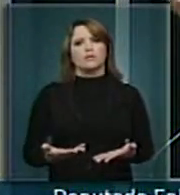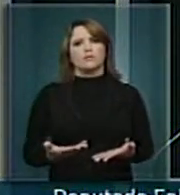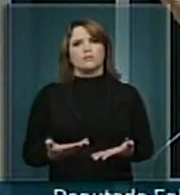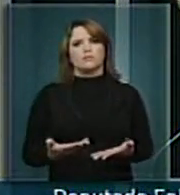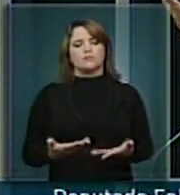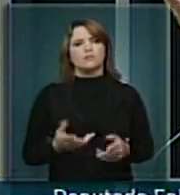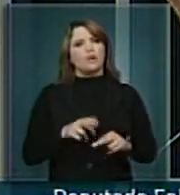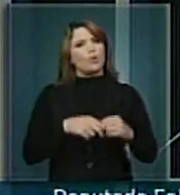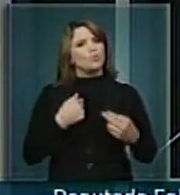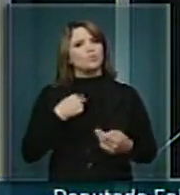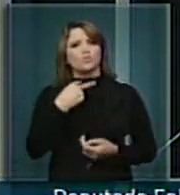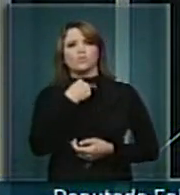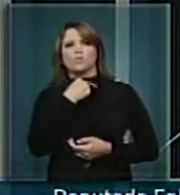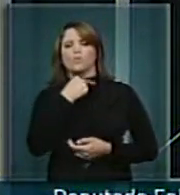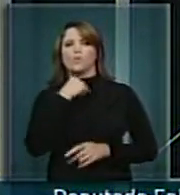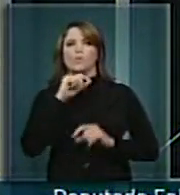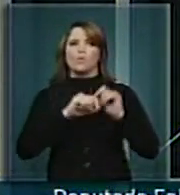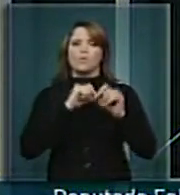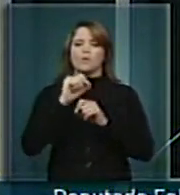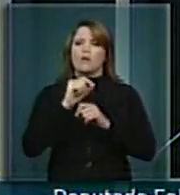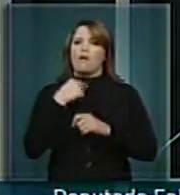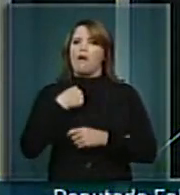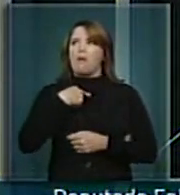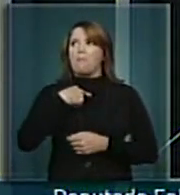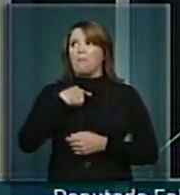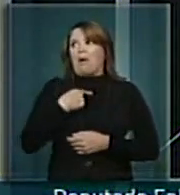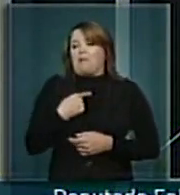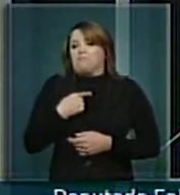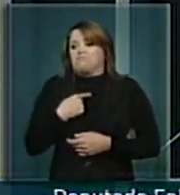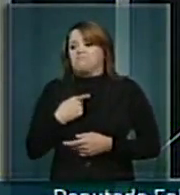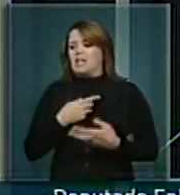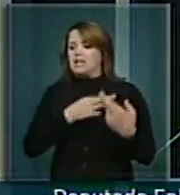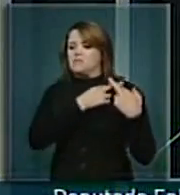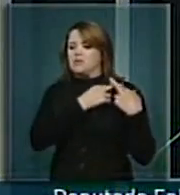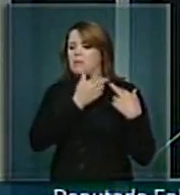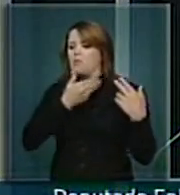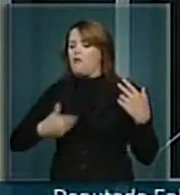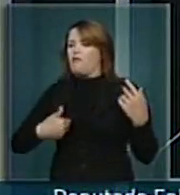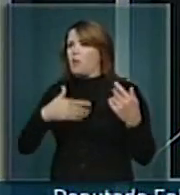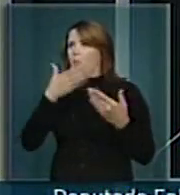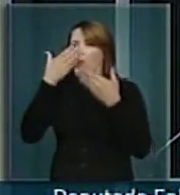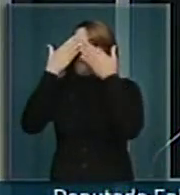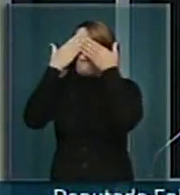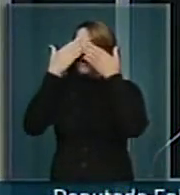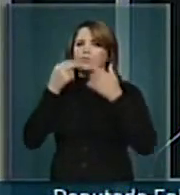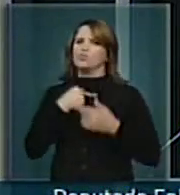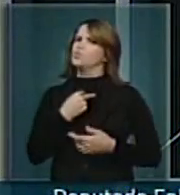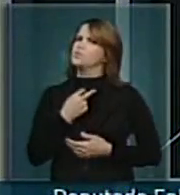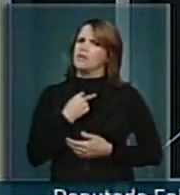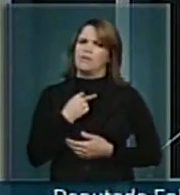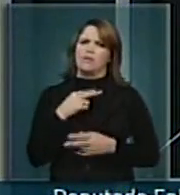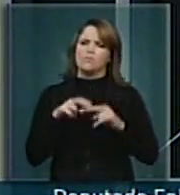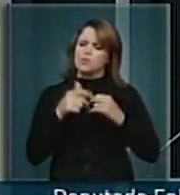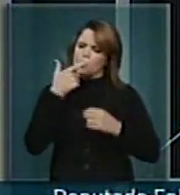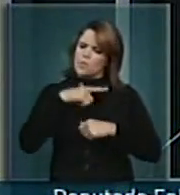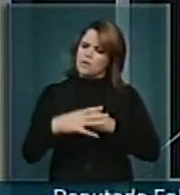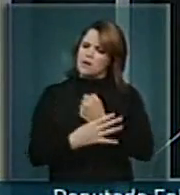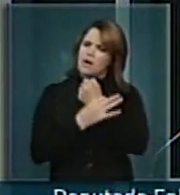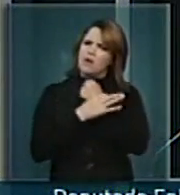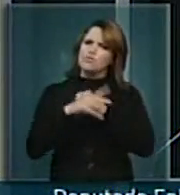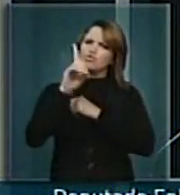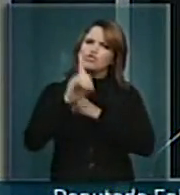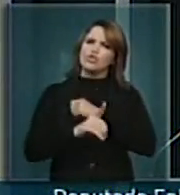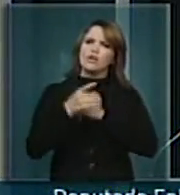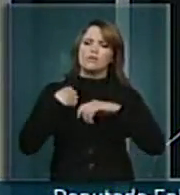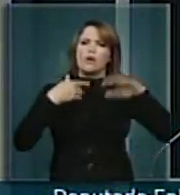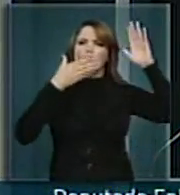Estados. Não podemos, pois, fugir a essa responsabilidade histórica. Garantir aos índios o seu